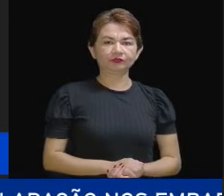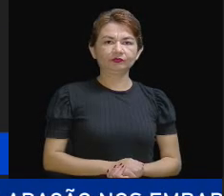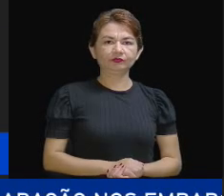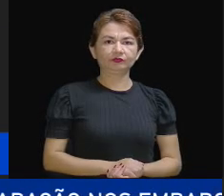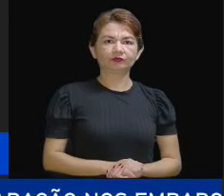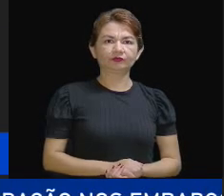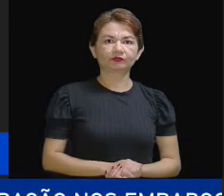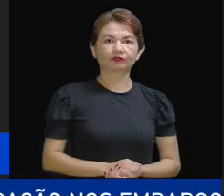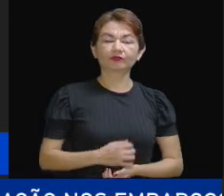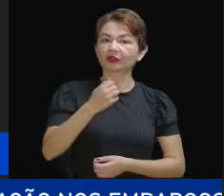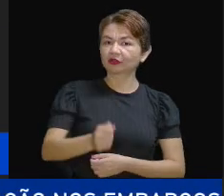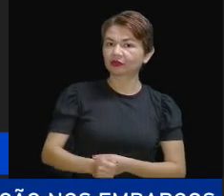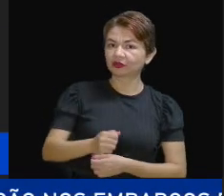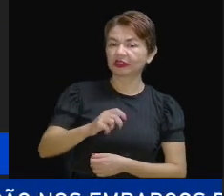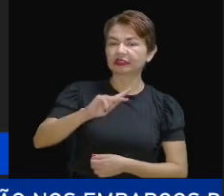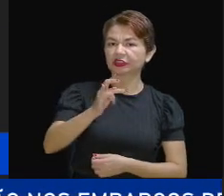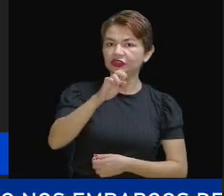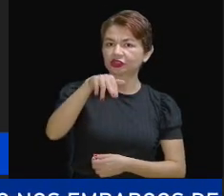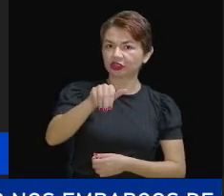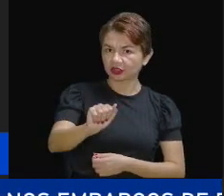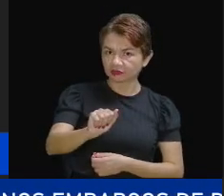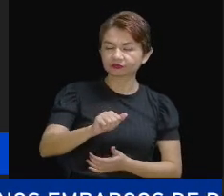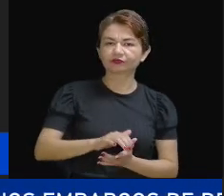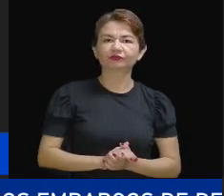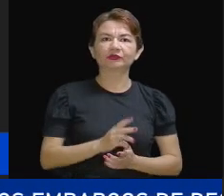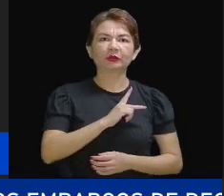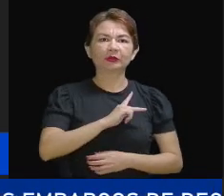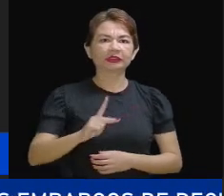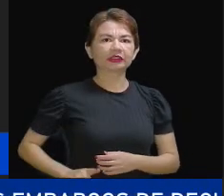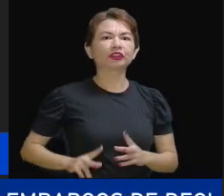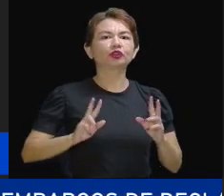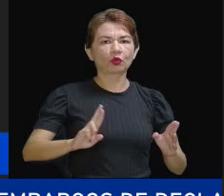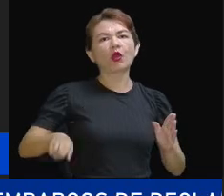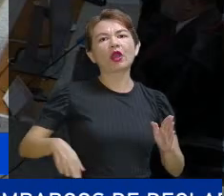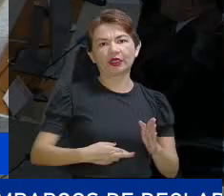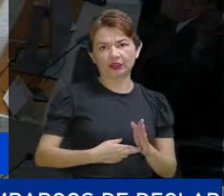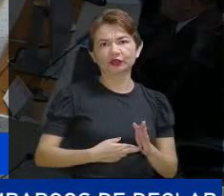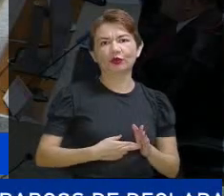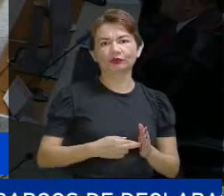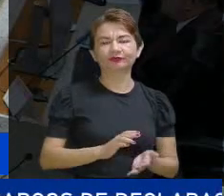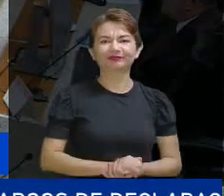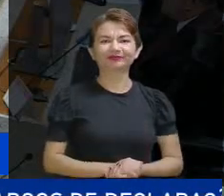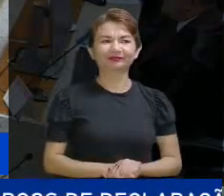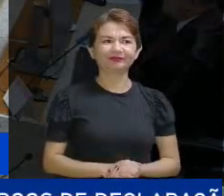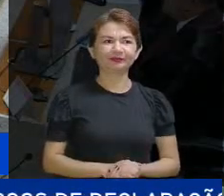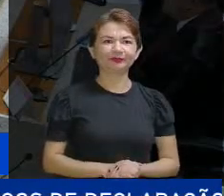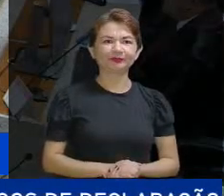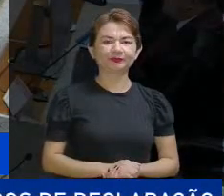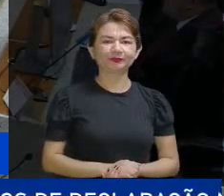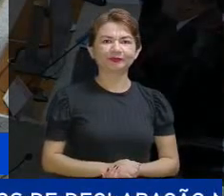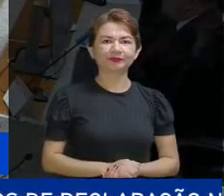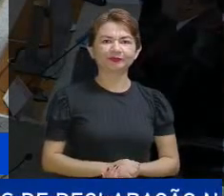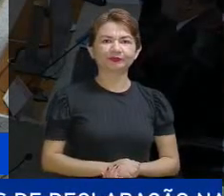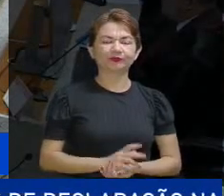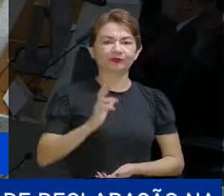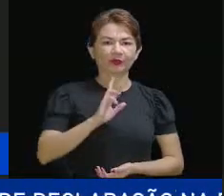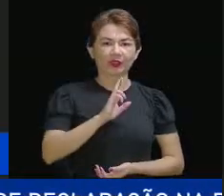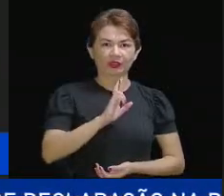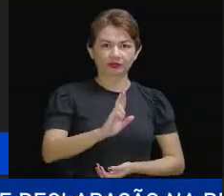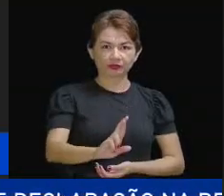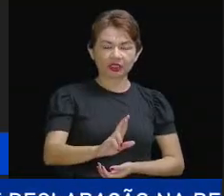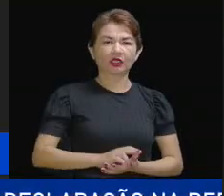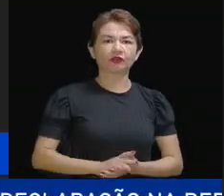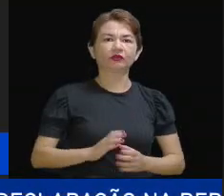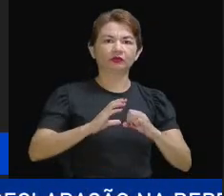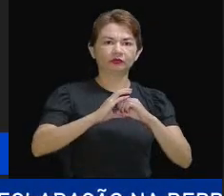E como vota a juíza Tina Souza? Senhor presidente, eu acompanho o relator igualmente. Decisão: o